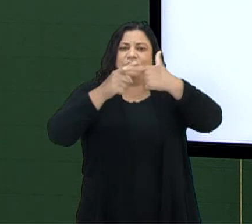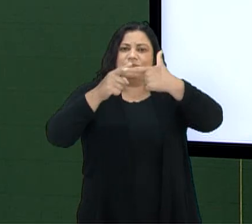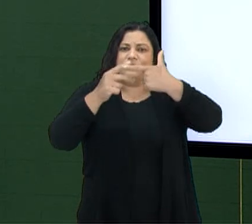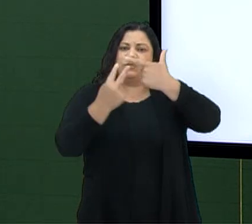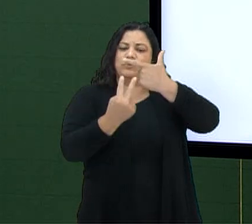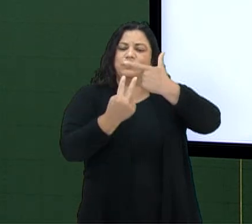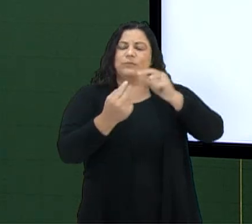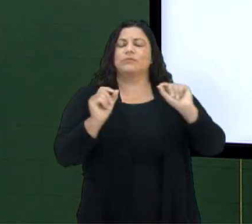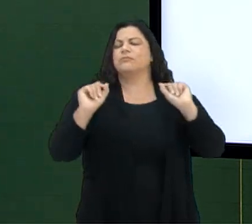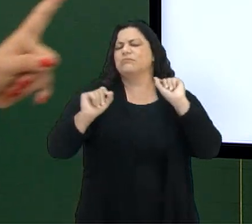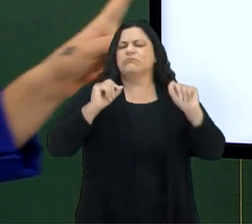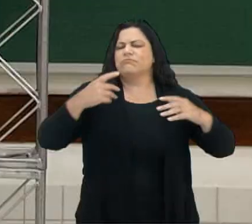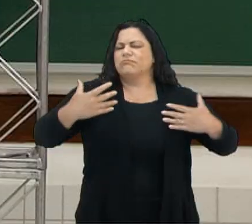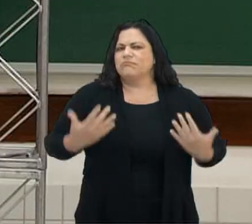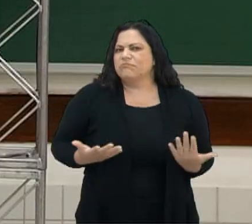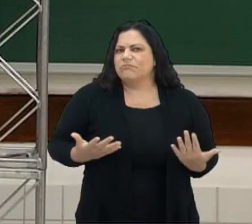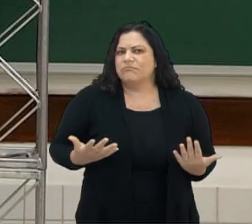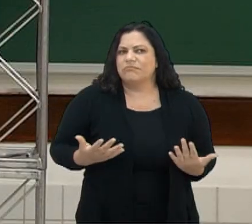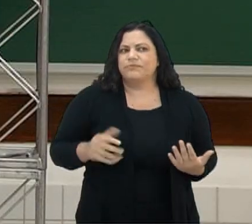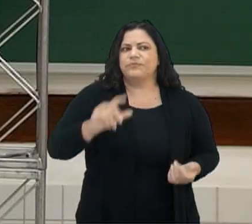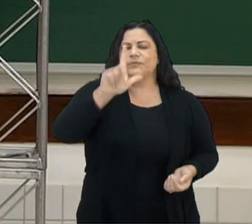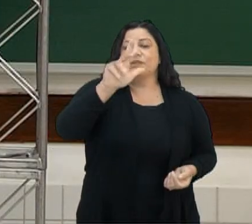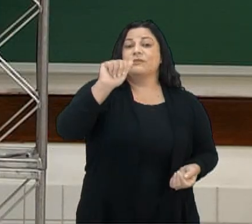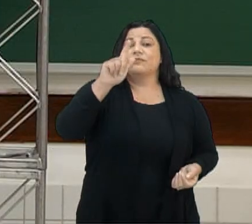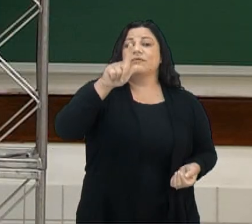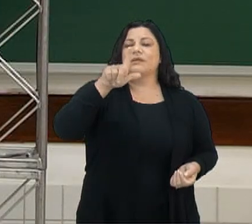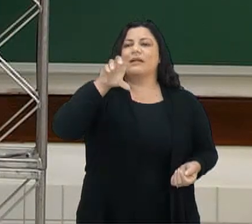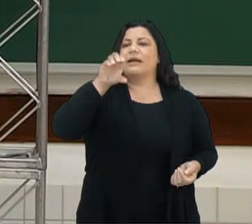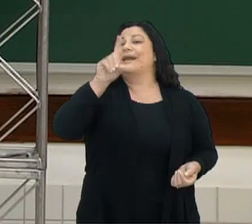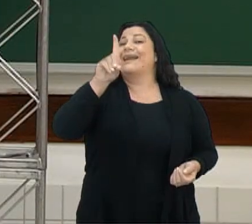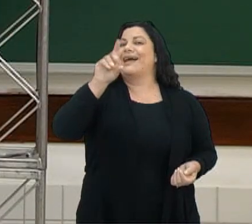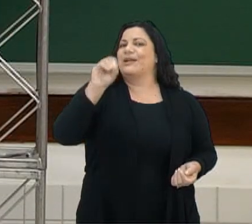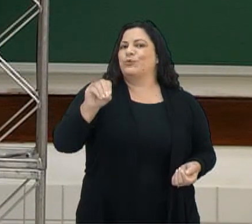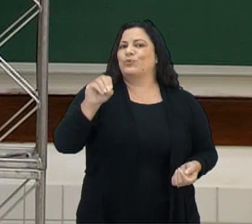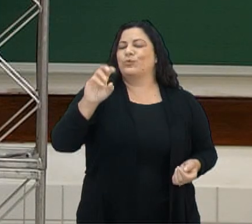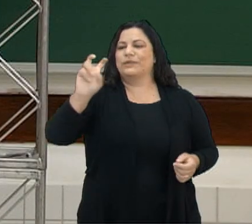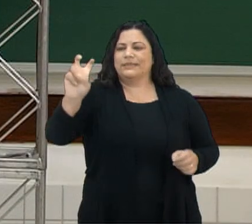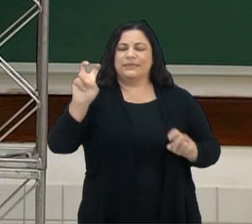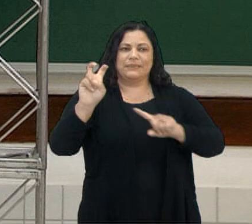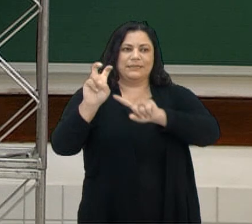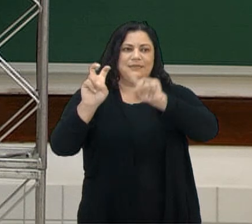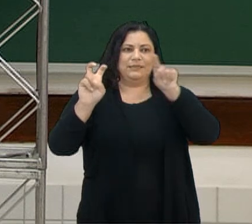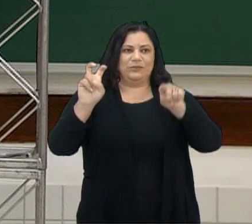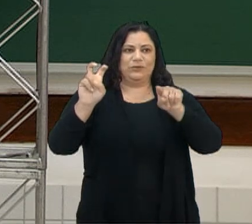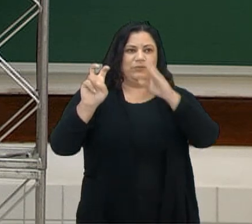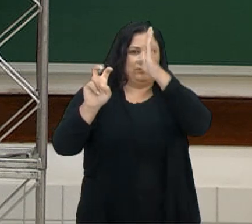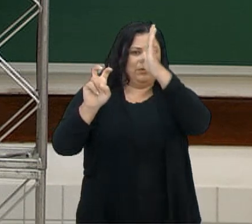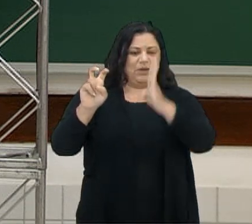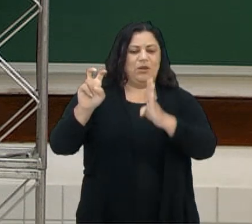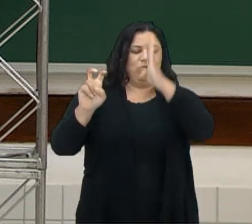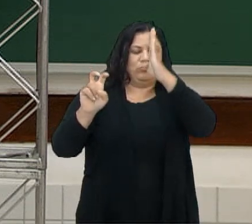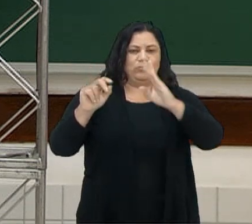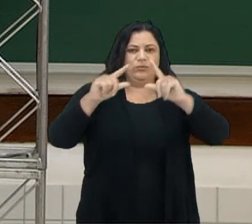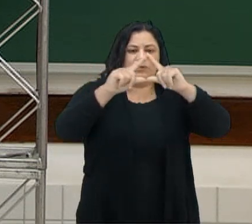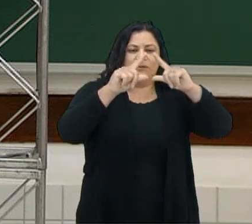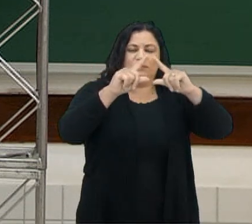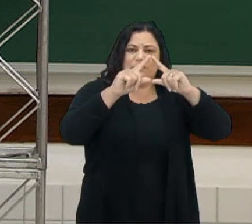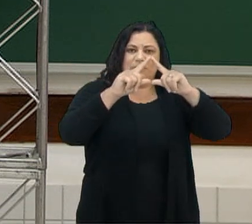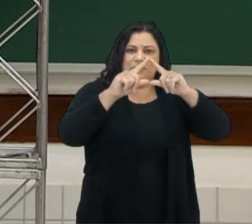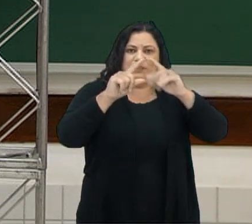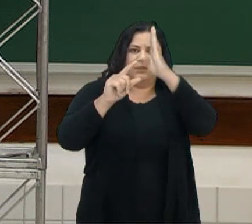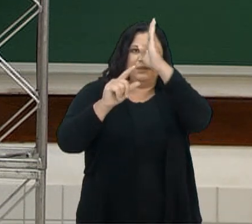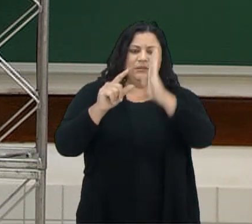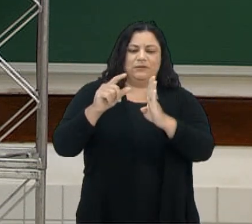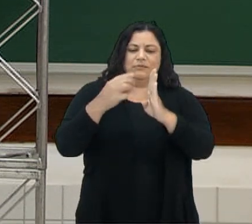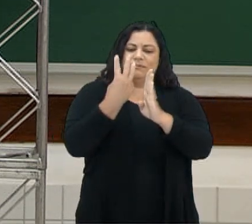fórmula. Quem que é o lado? O lado é 5. O apótema é a altura do triângulo, que é 3, tá? Então, vamos